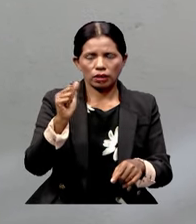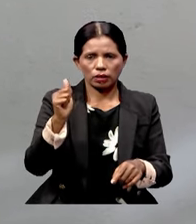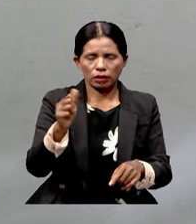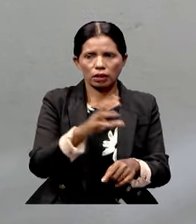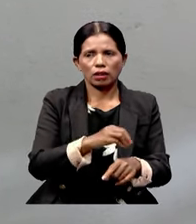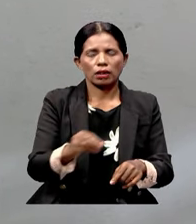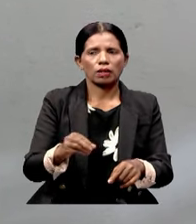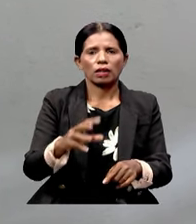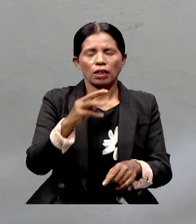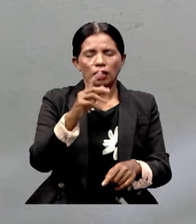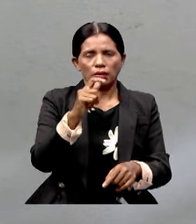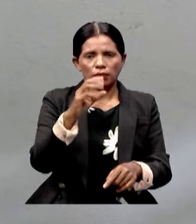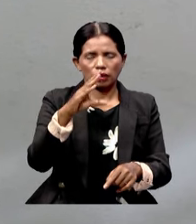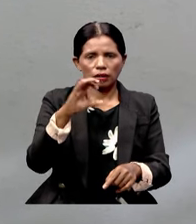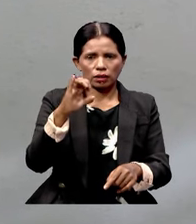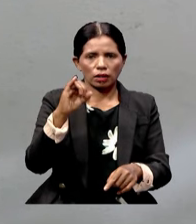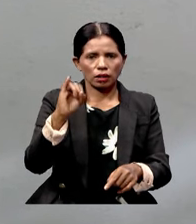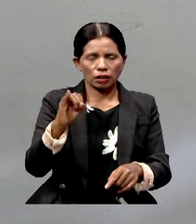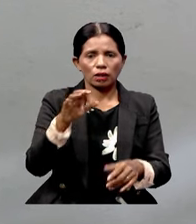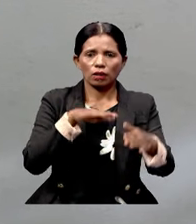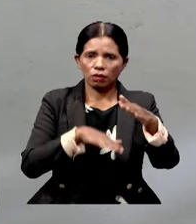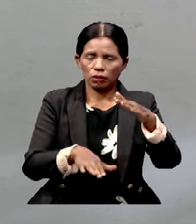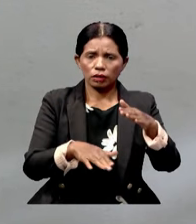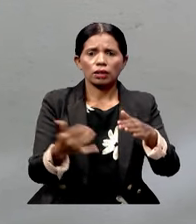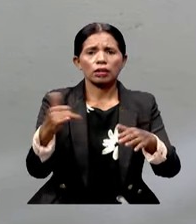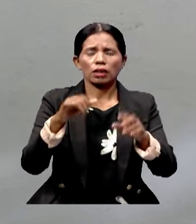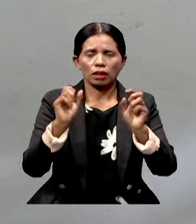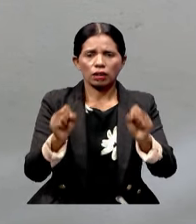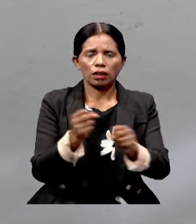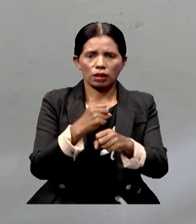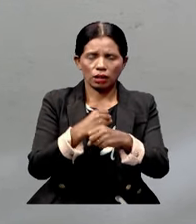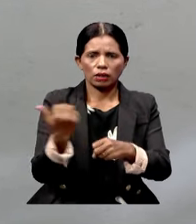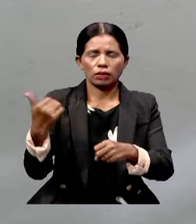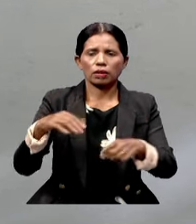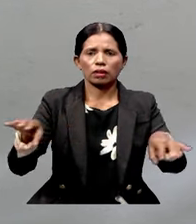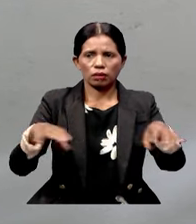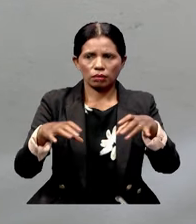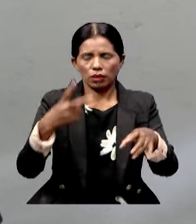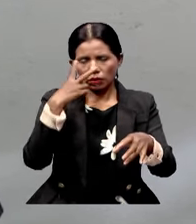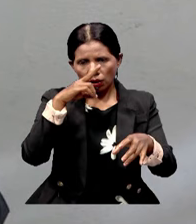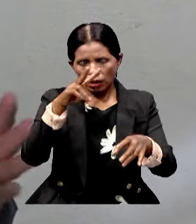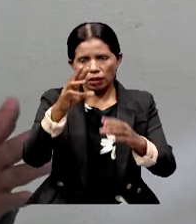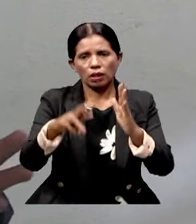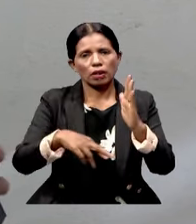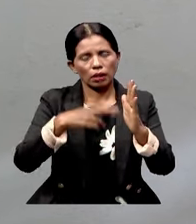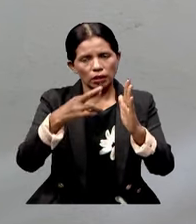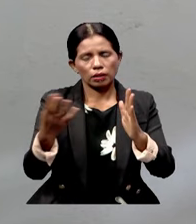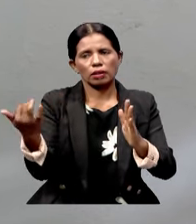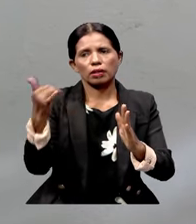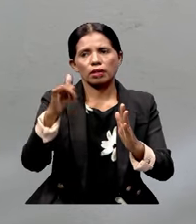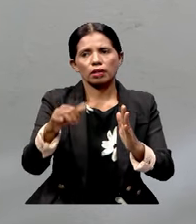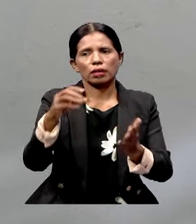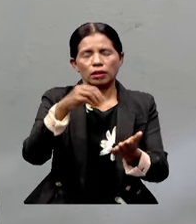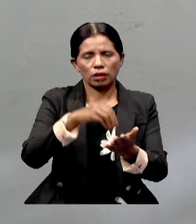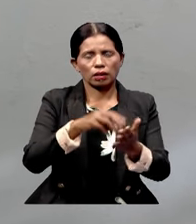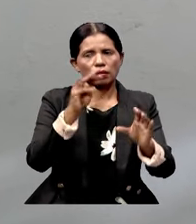e a MTCI ne Ocos, sira tem que halo sira ne knar atu regulariza preço na venda que neste momento circula em